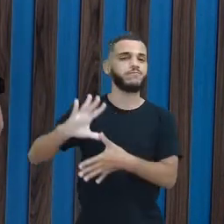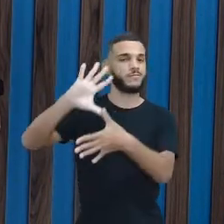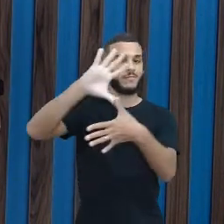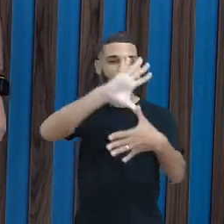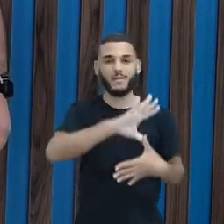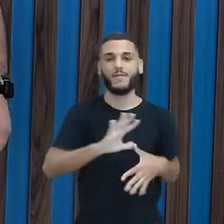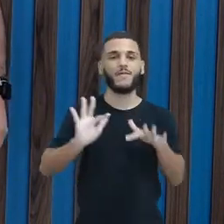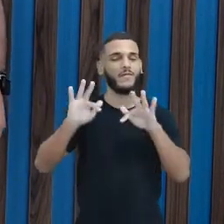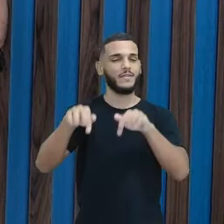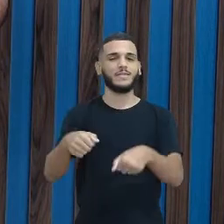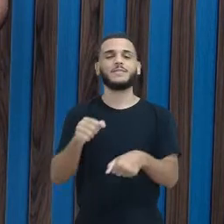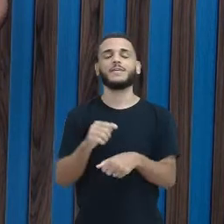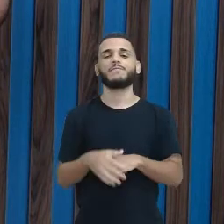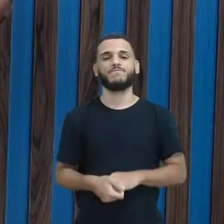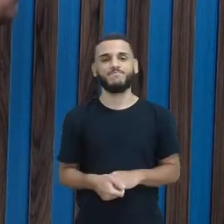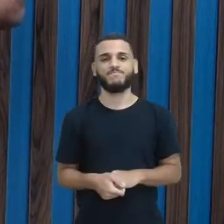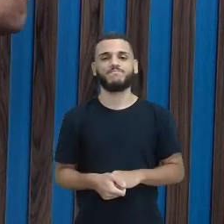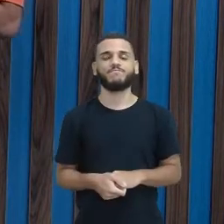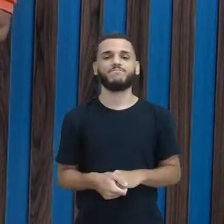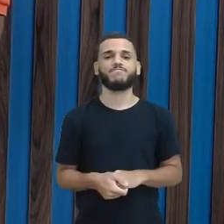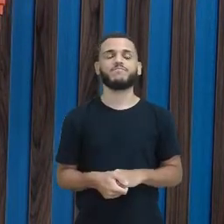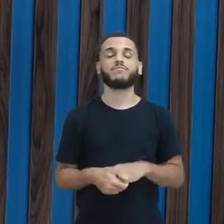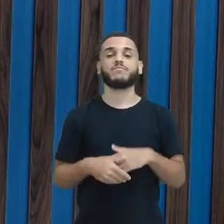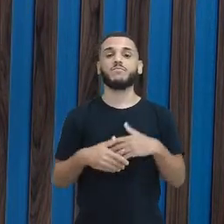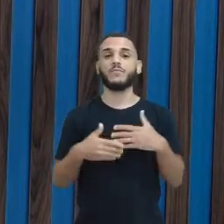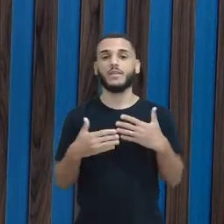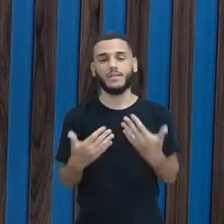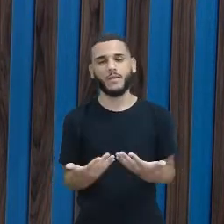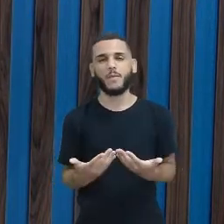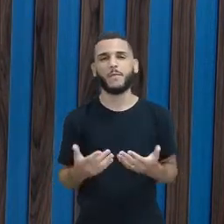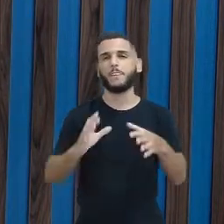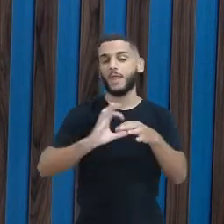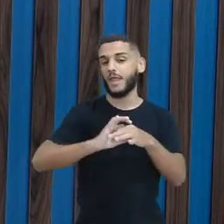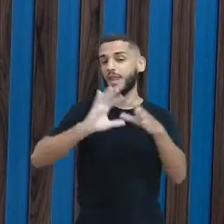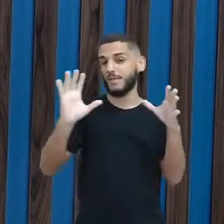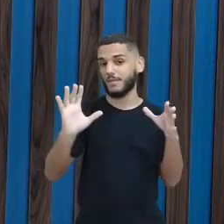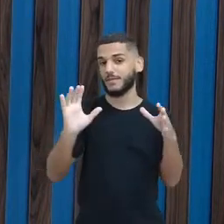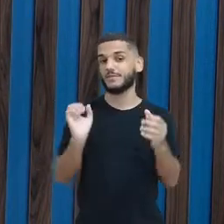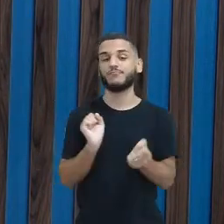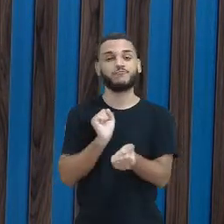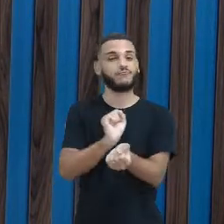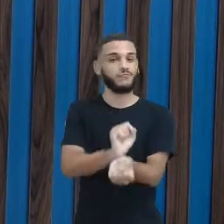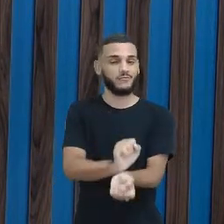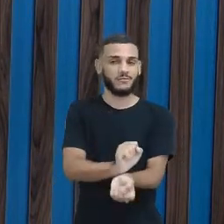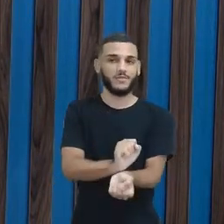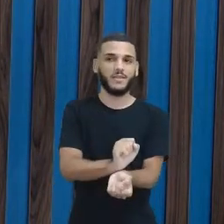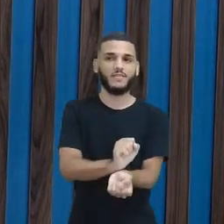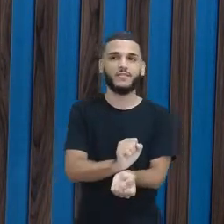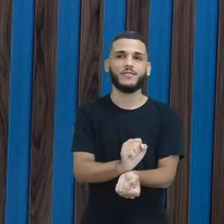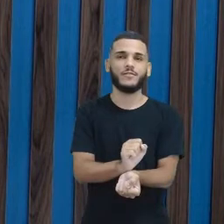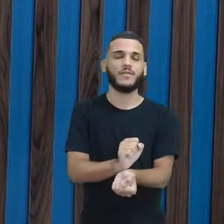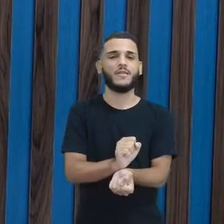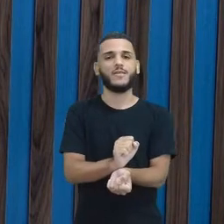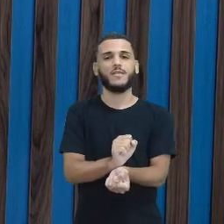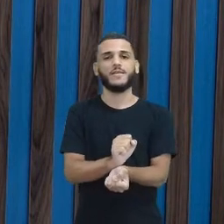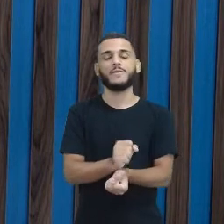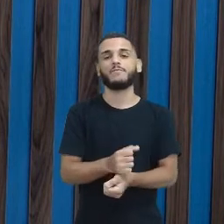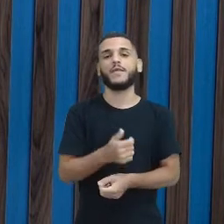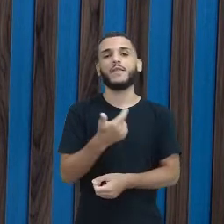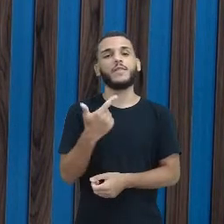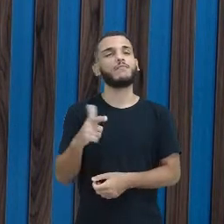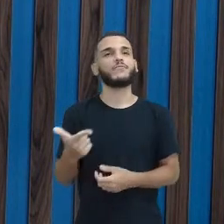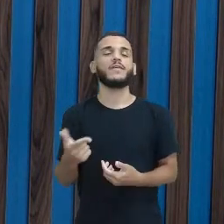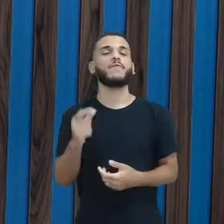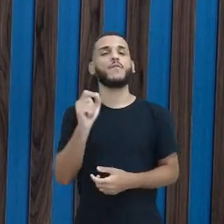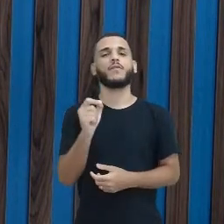abolir a escravidão. Aí veja, a libertação dos escravos, né, ela não foi acompanhada de